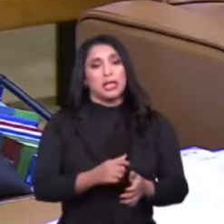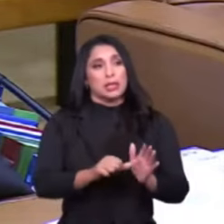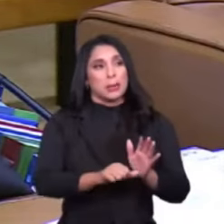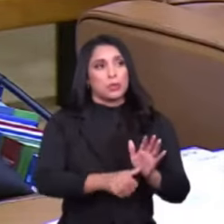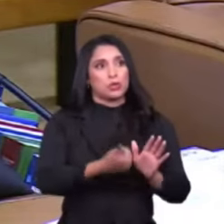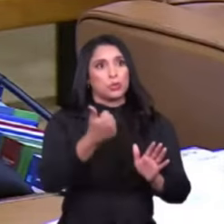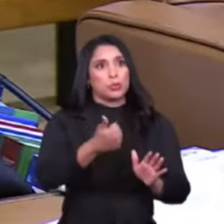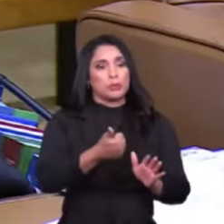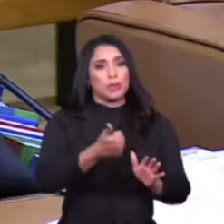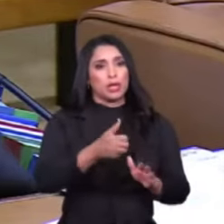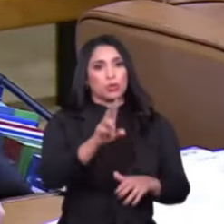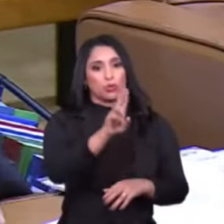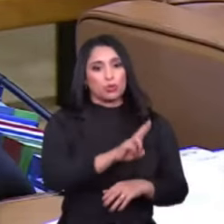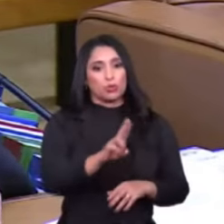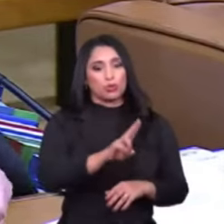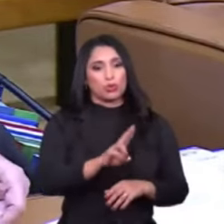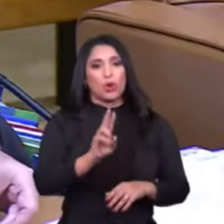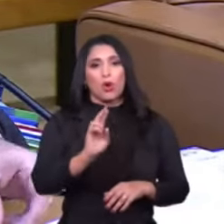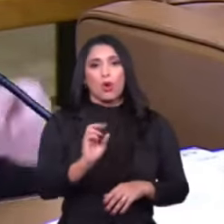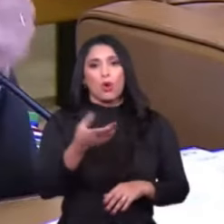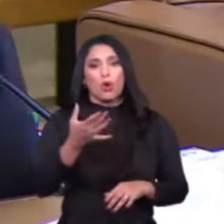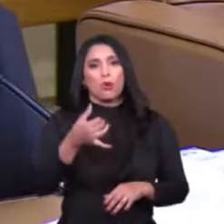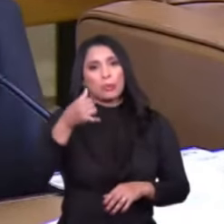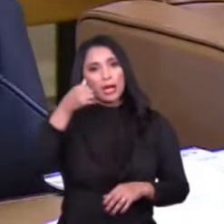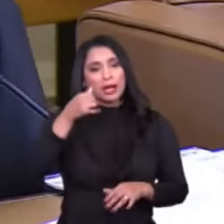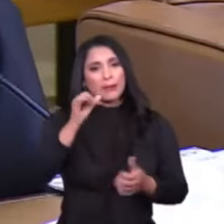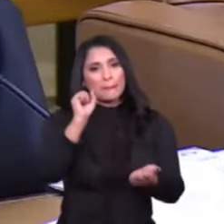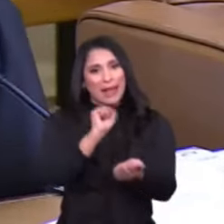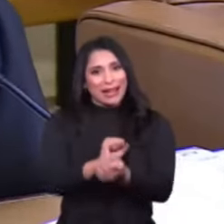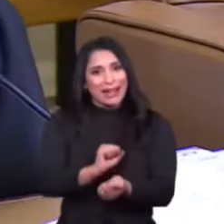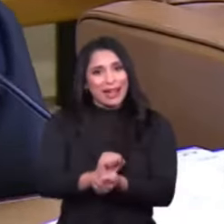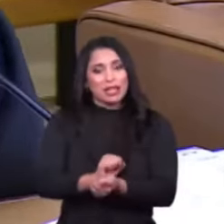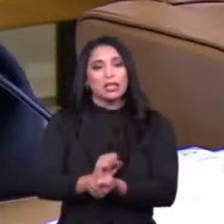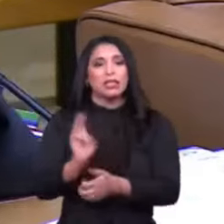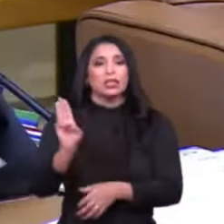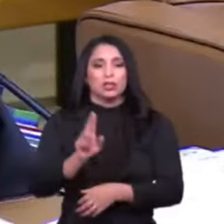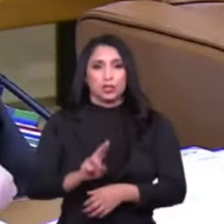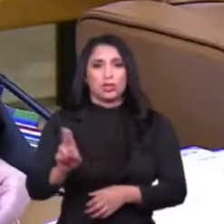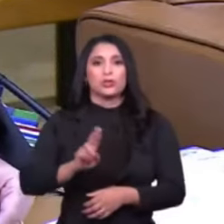de desencorajamento ou de abstinência.